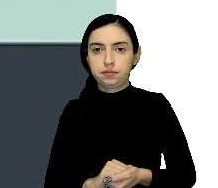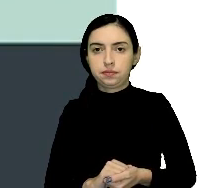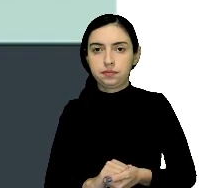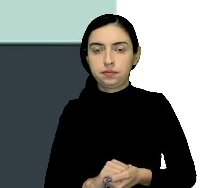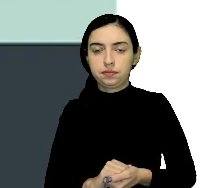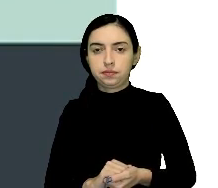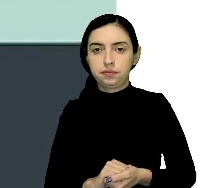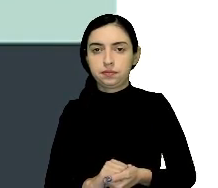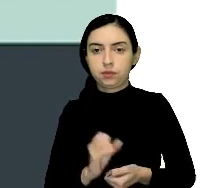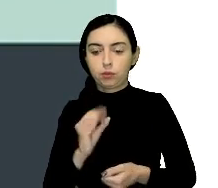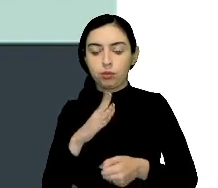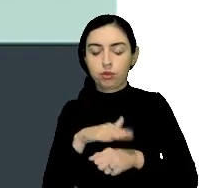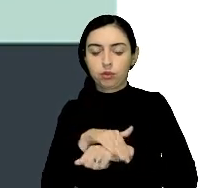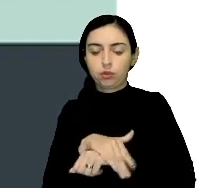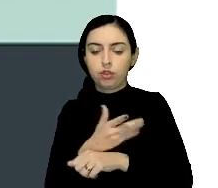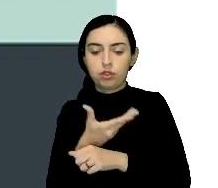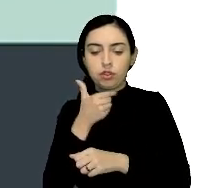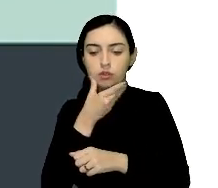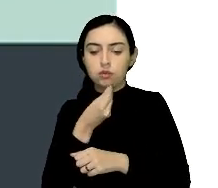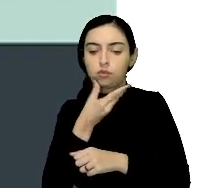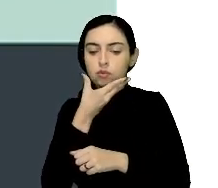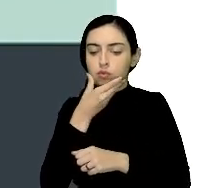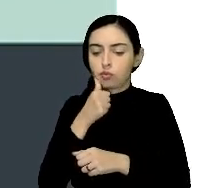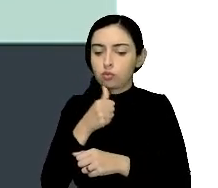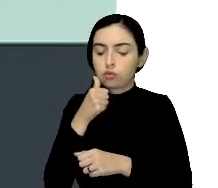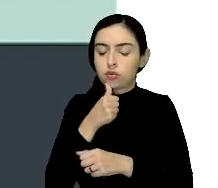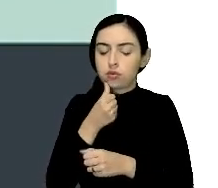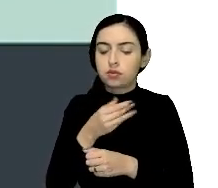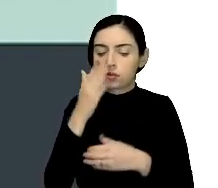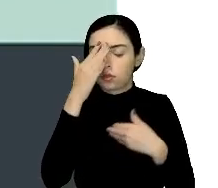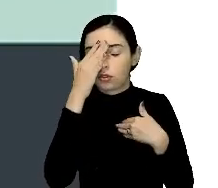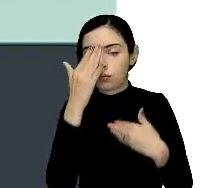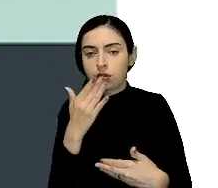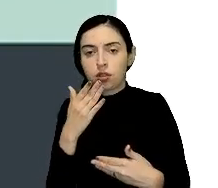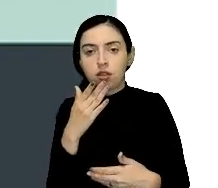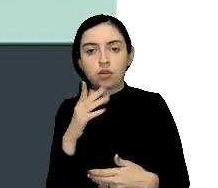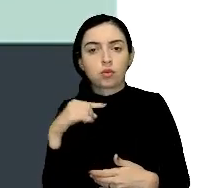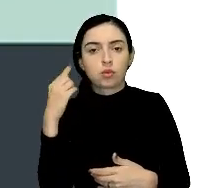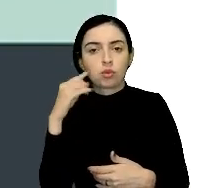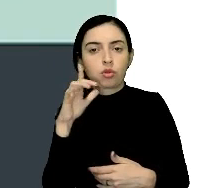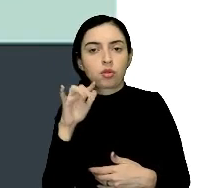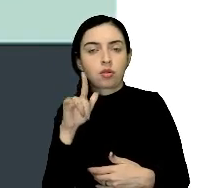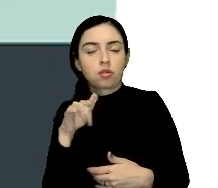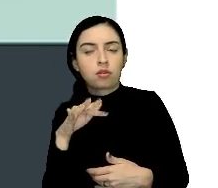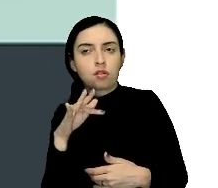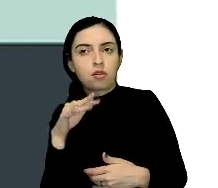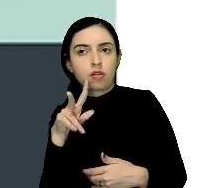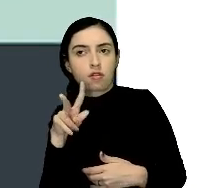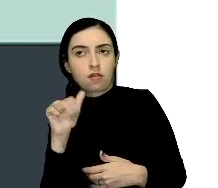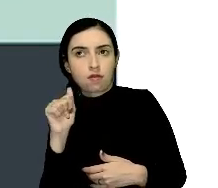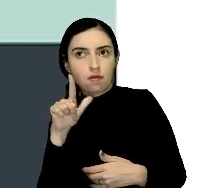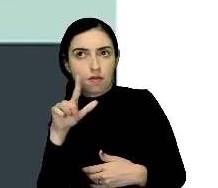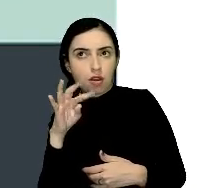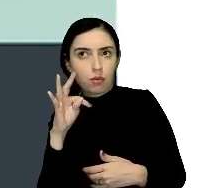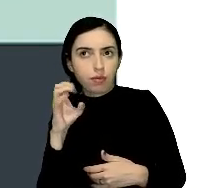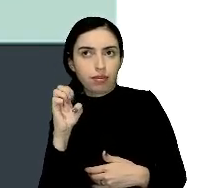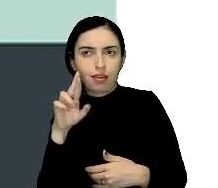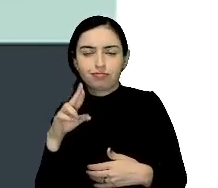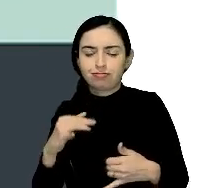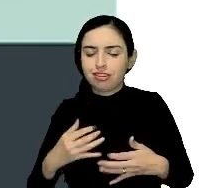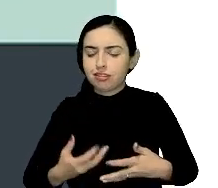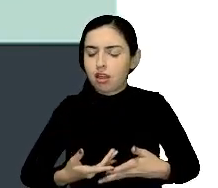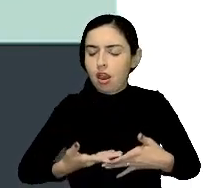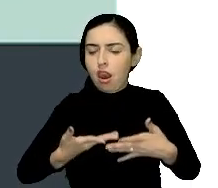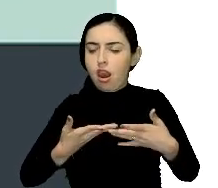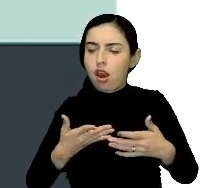Muito boa noite a todas e a todos. Muito obrigado, Dr. Walter, pelas suas palavras. É uma imensa honra estar aqui ao seu